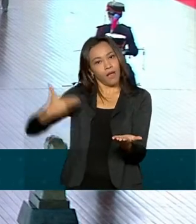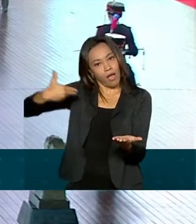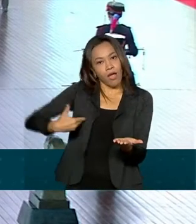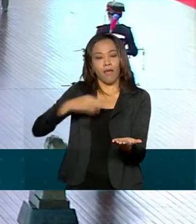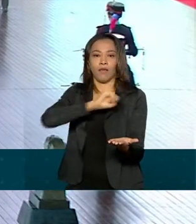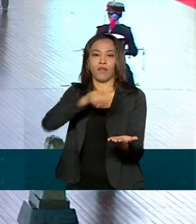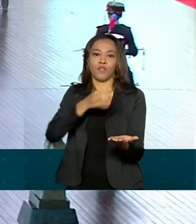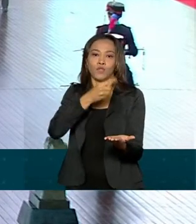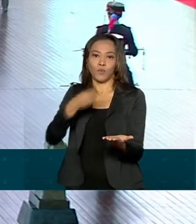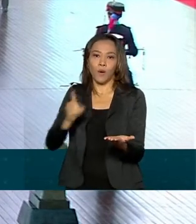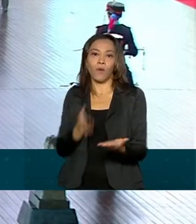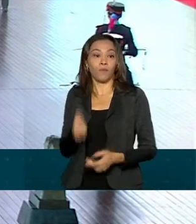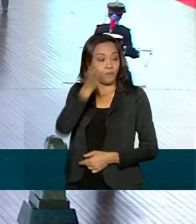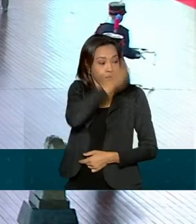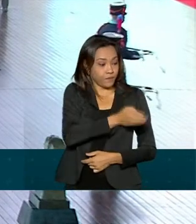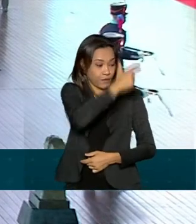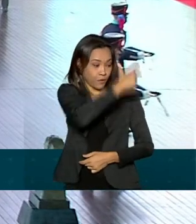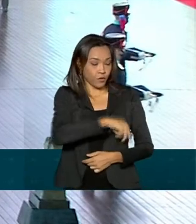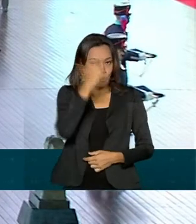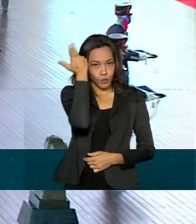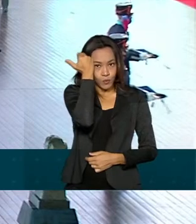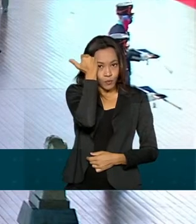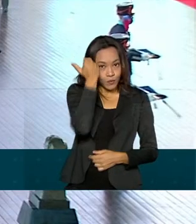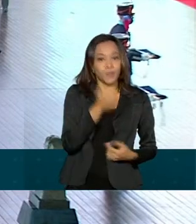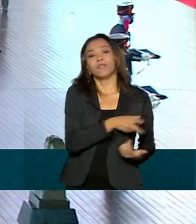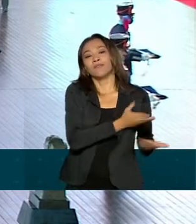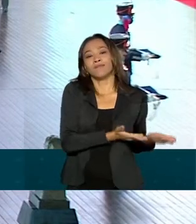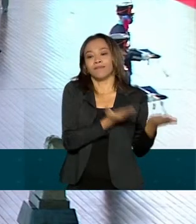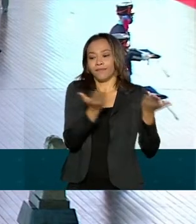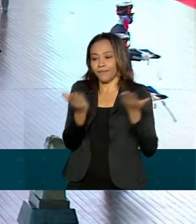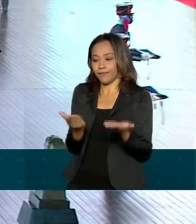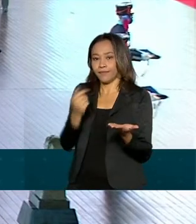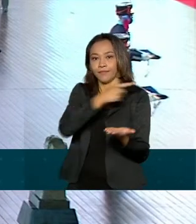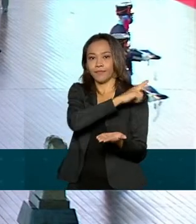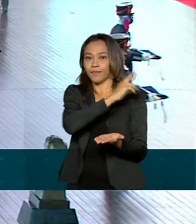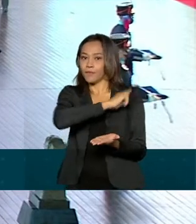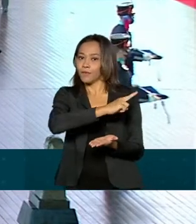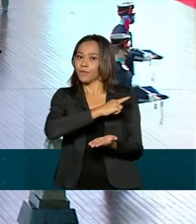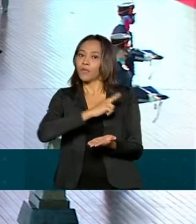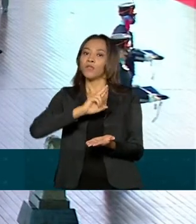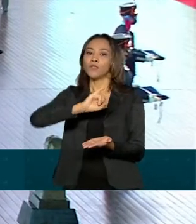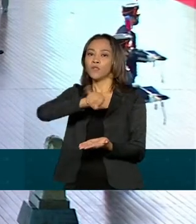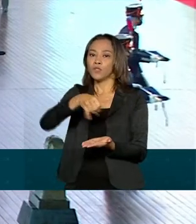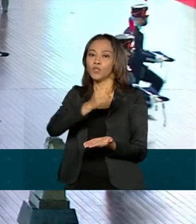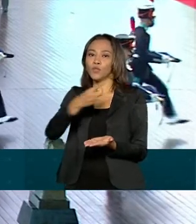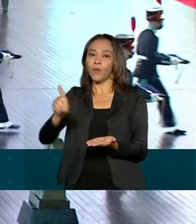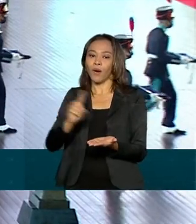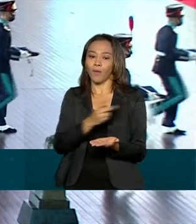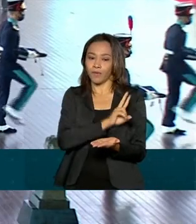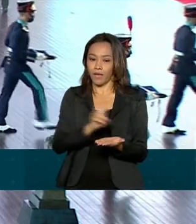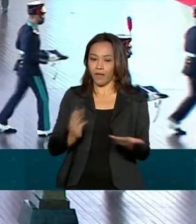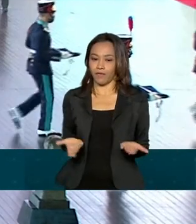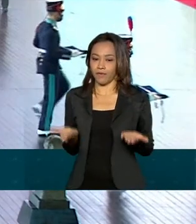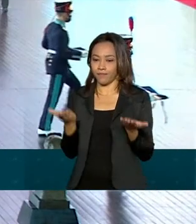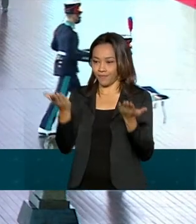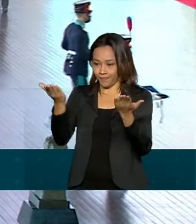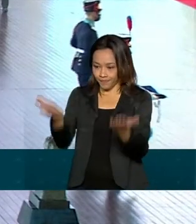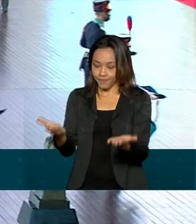Freitas mota e o Cadete de Cavalaria João Pedro Castro Bruno Silva Gomes respectivamente